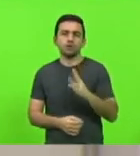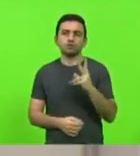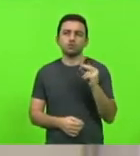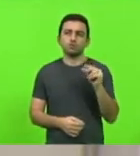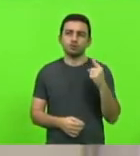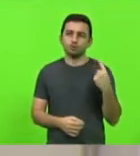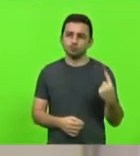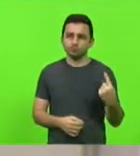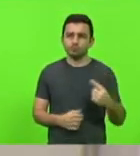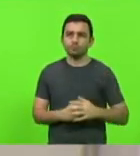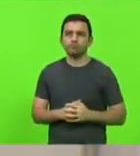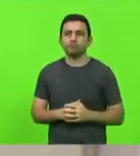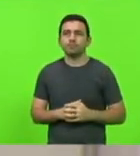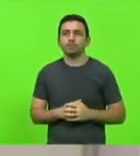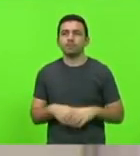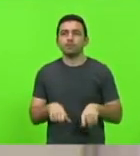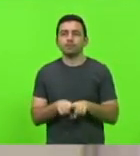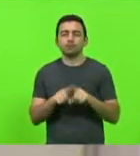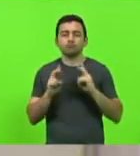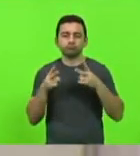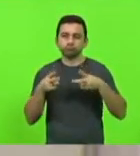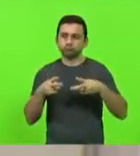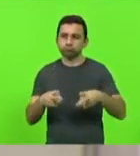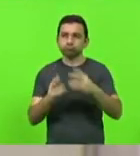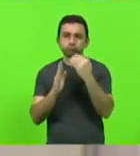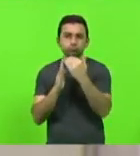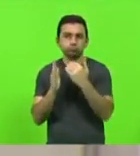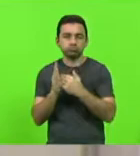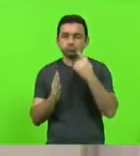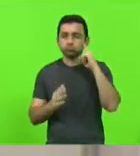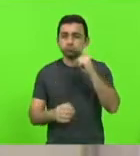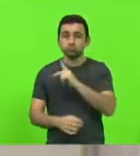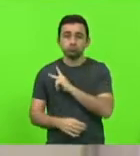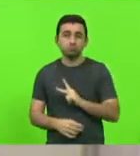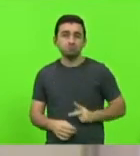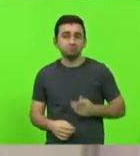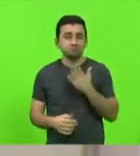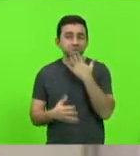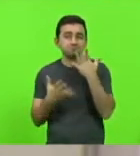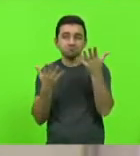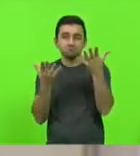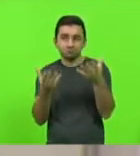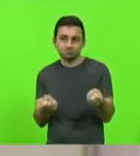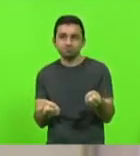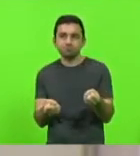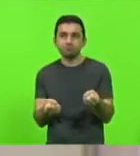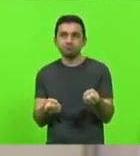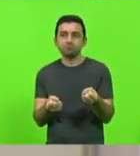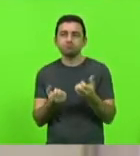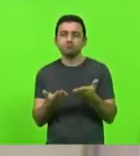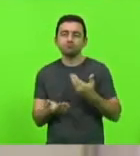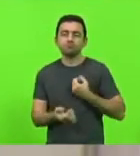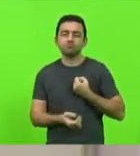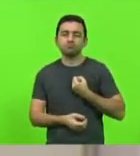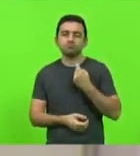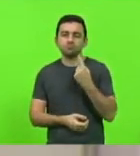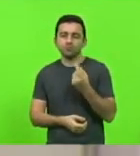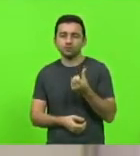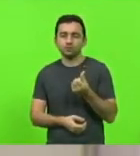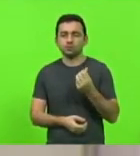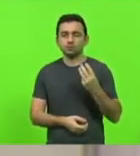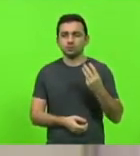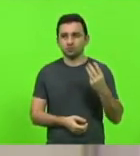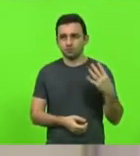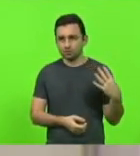1645/2021. Dando continuidade à ordem do dia, o senhor presidente deferiu os requerimentos números